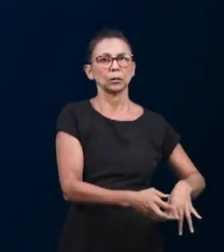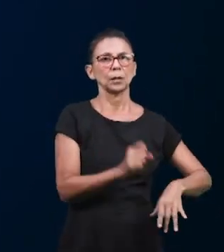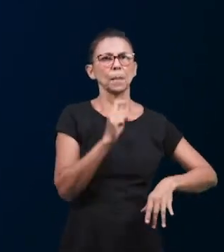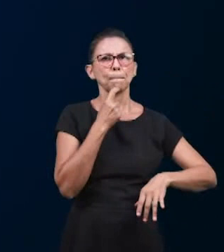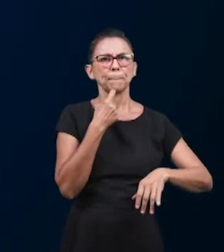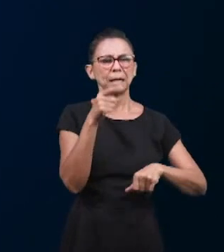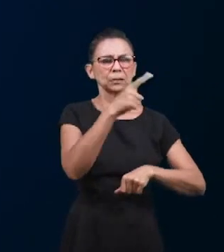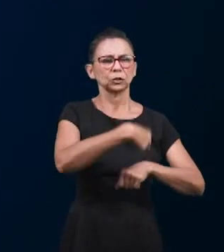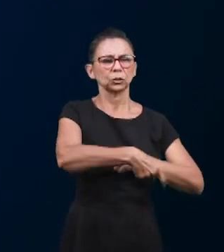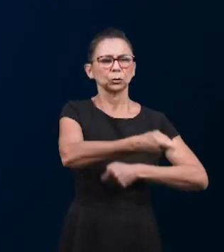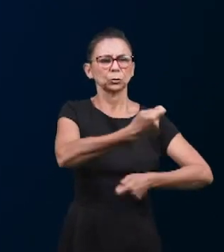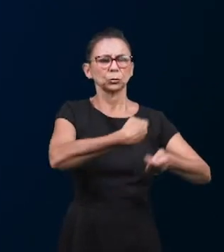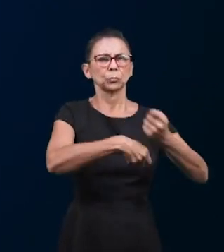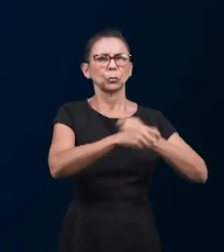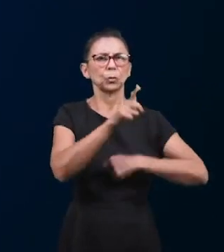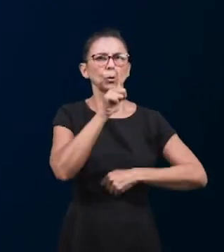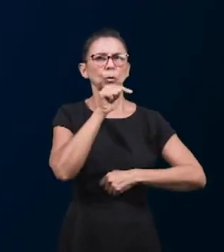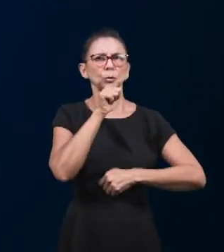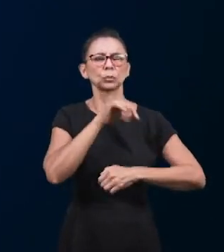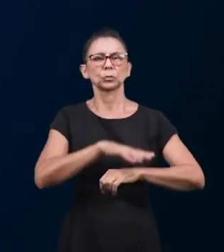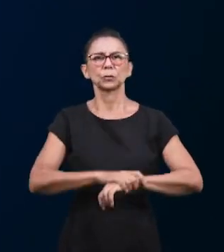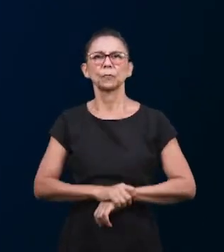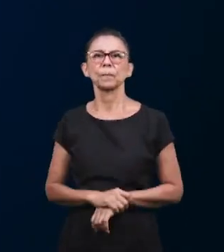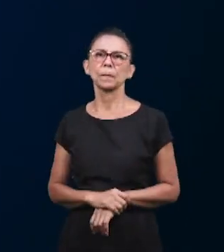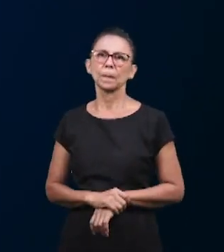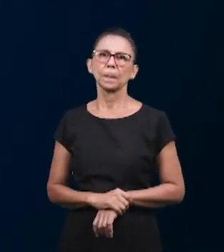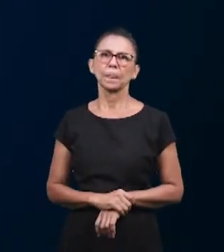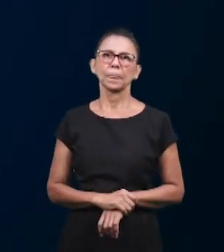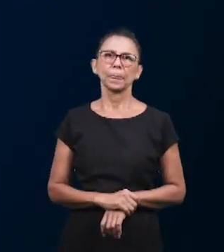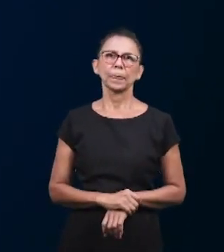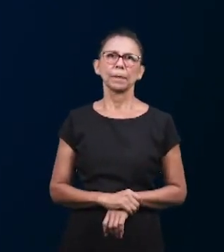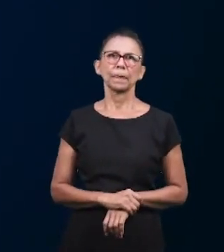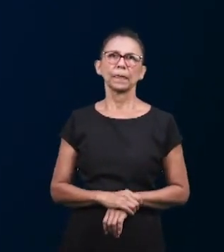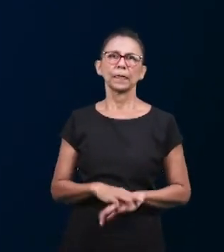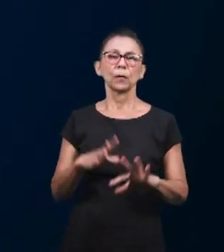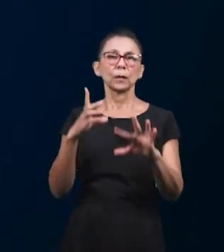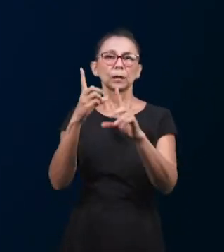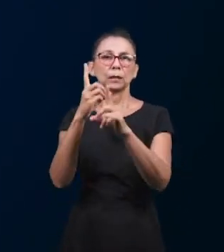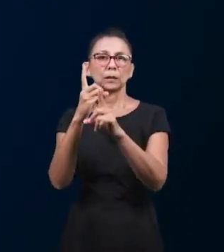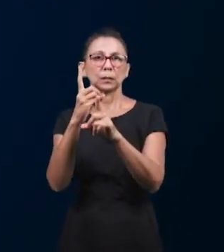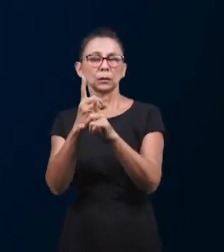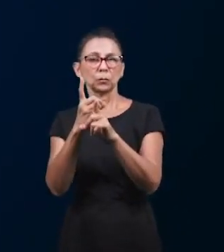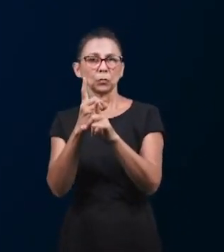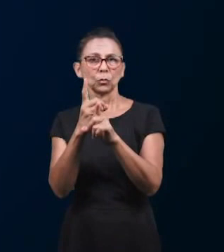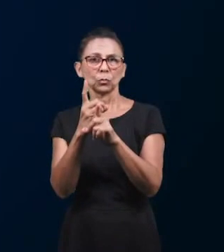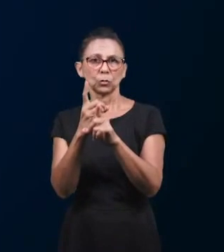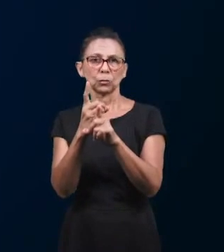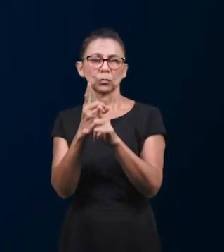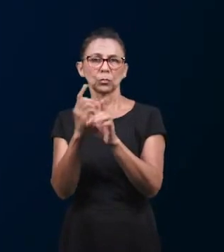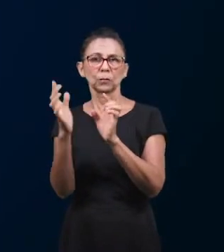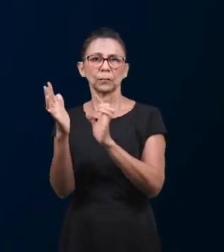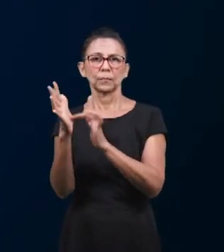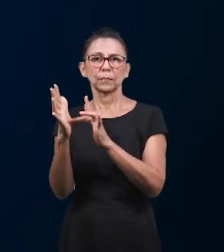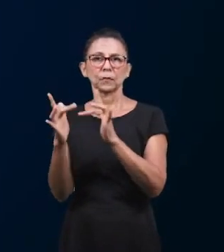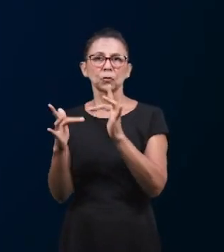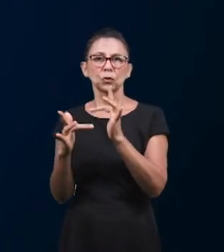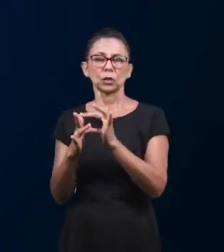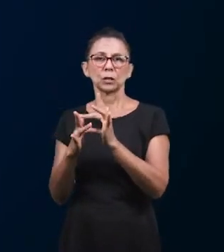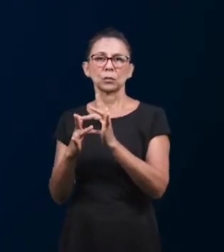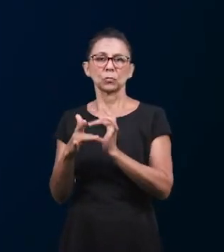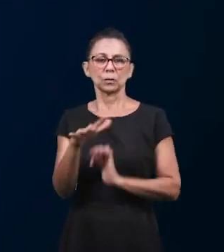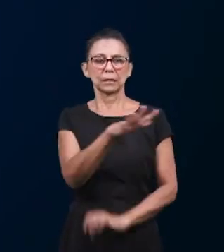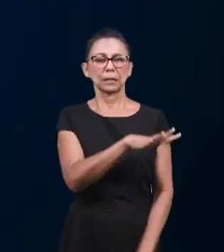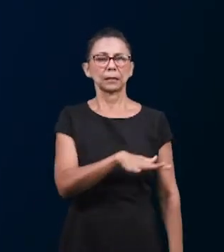Assentou-se à fonte perto da hora sexta. É o encontro do profético com o histórico,